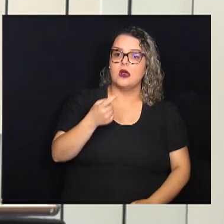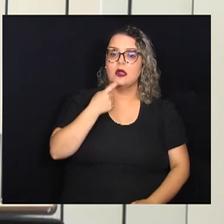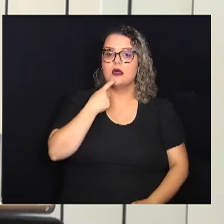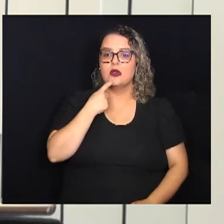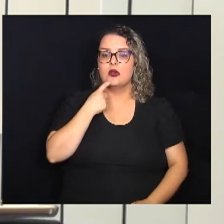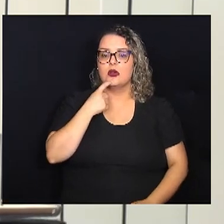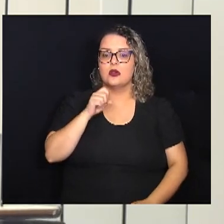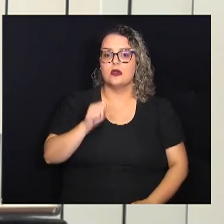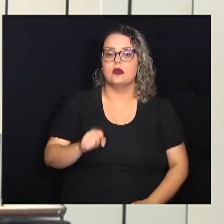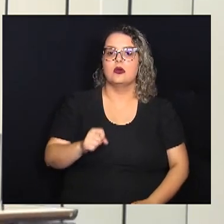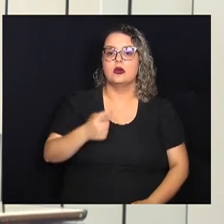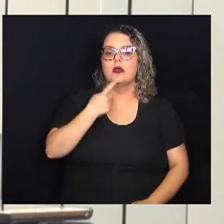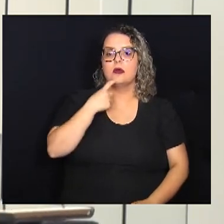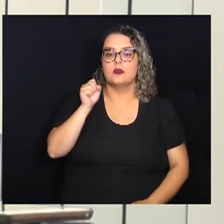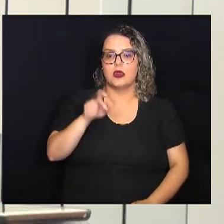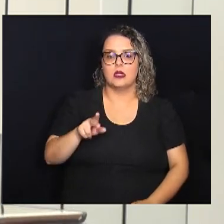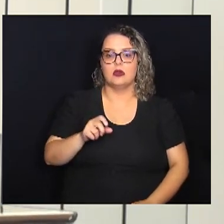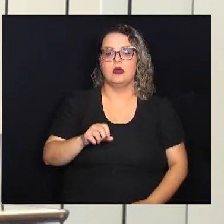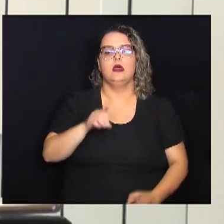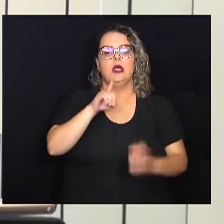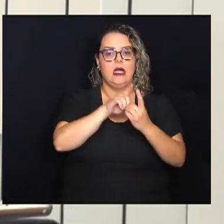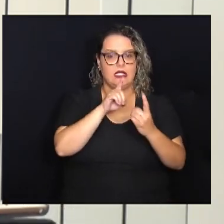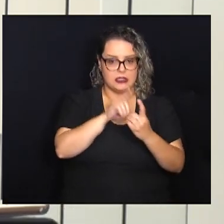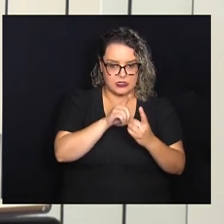Campinas Shopping, tudo junto. Então vamos lá,